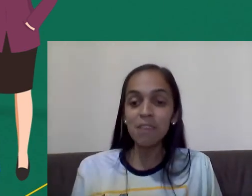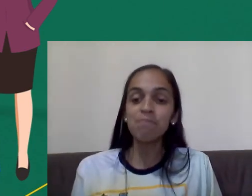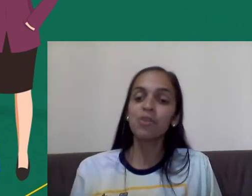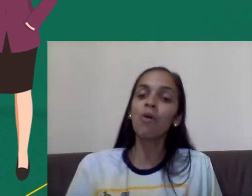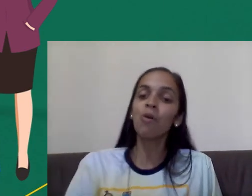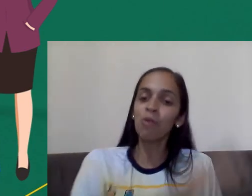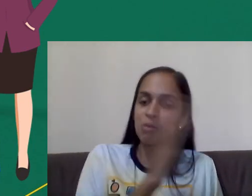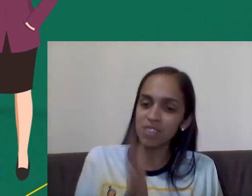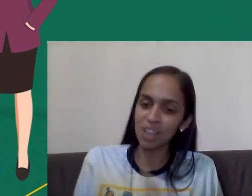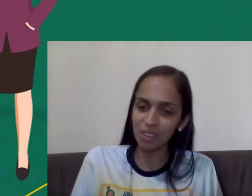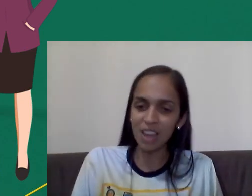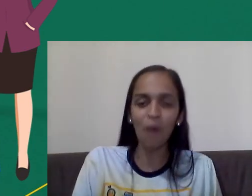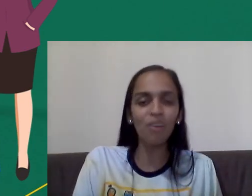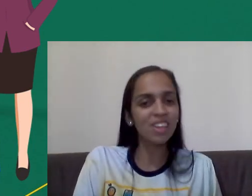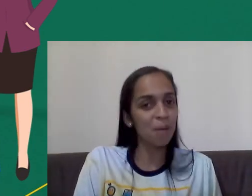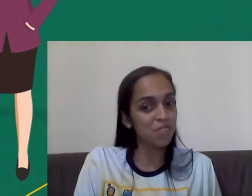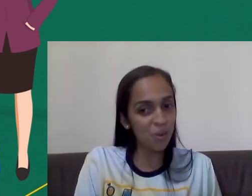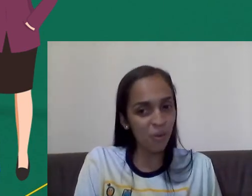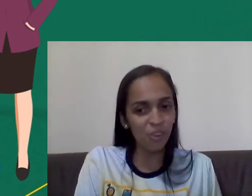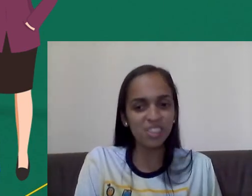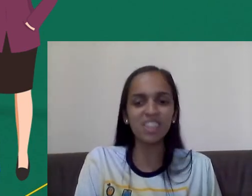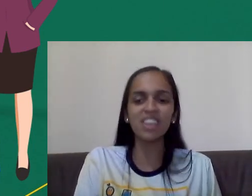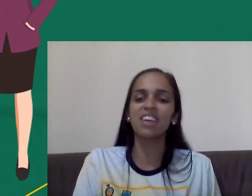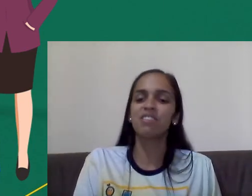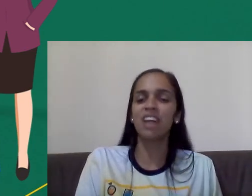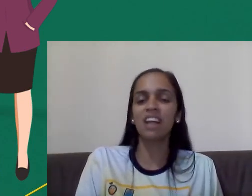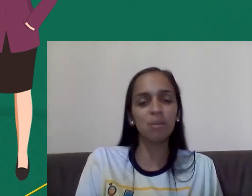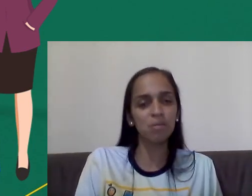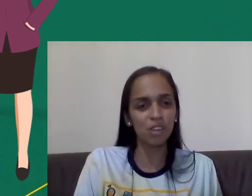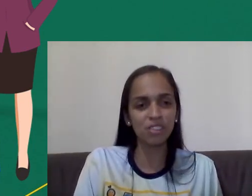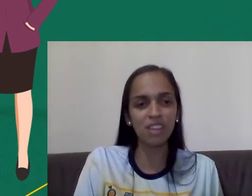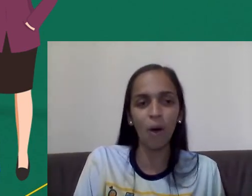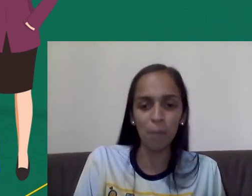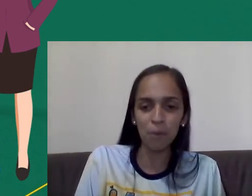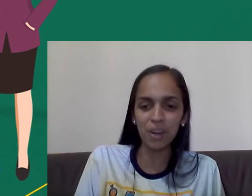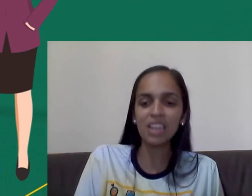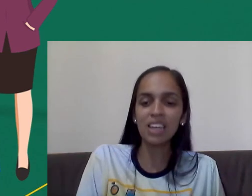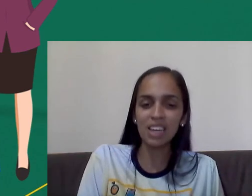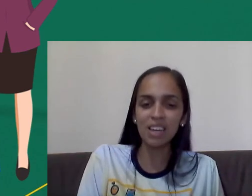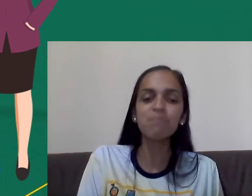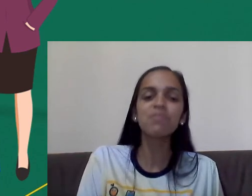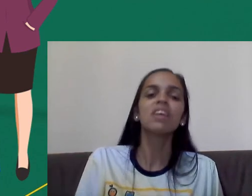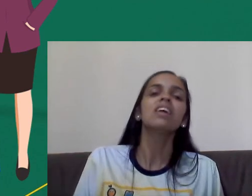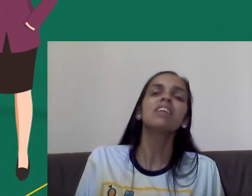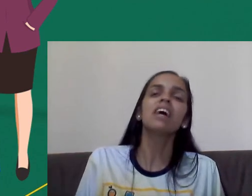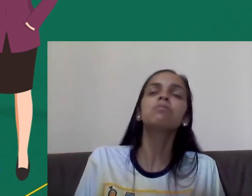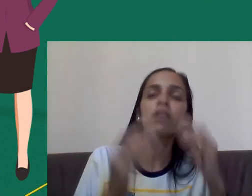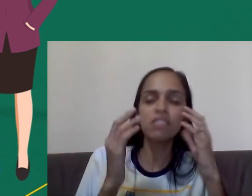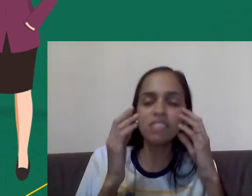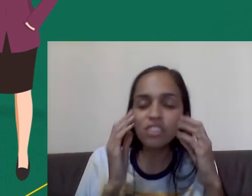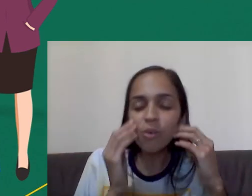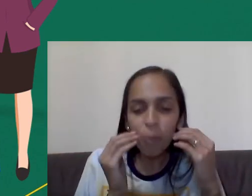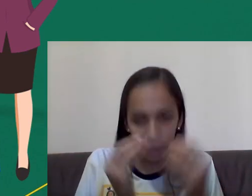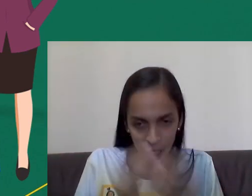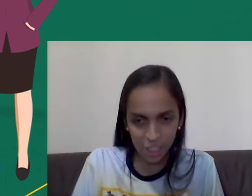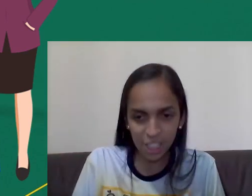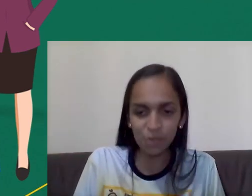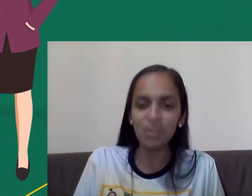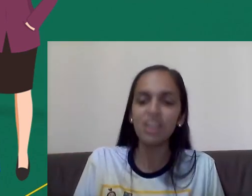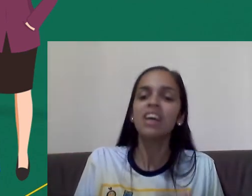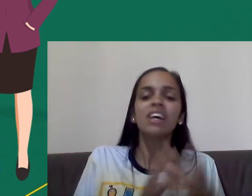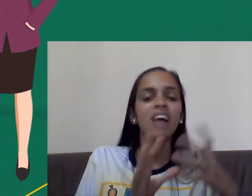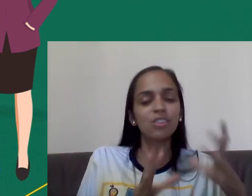E concluímos a nossa aulinha de hoje, finalizamos a nossa aula por aqui, tá? Espero que vocês tenham